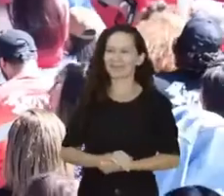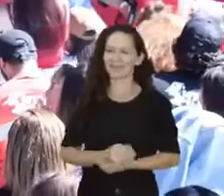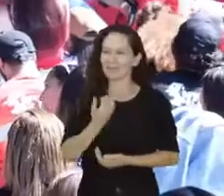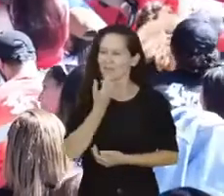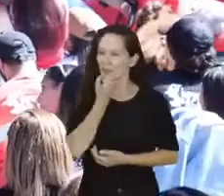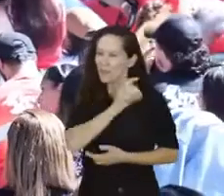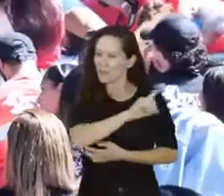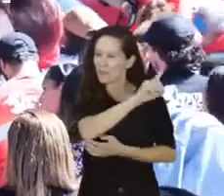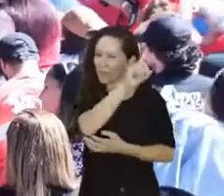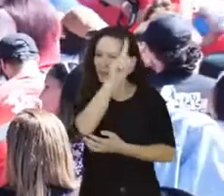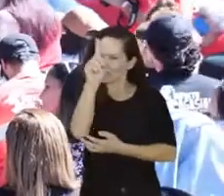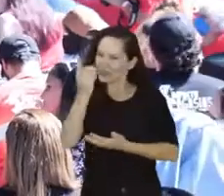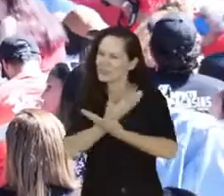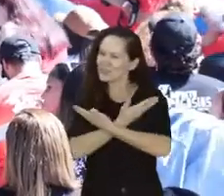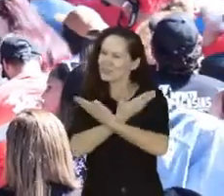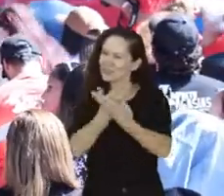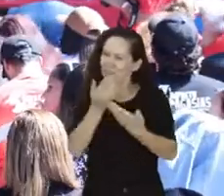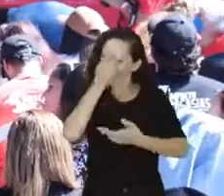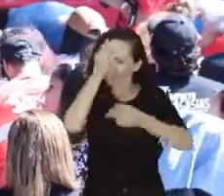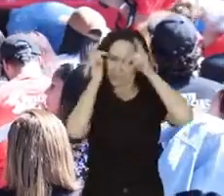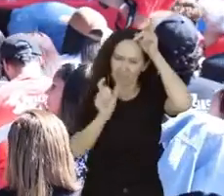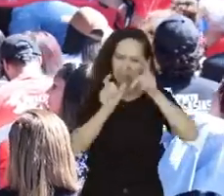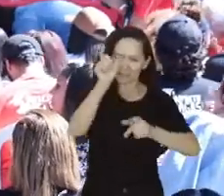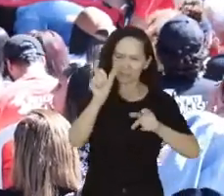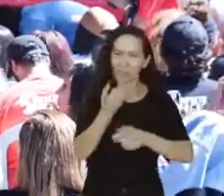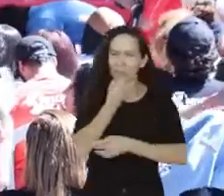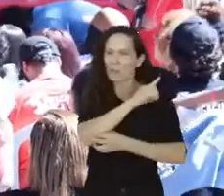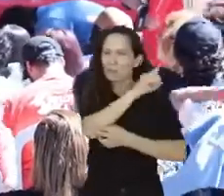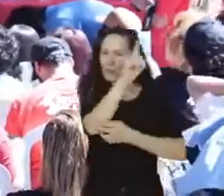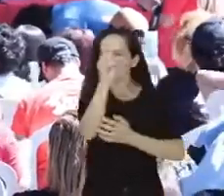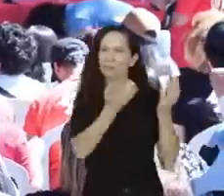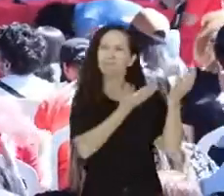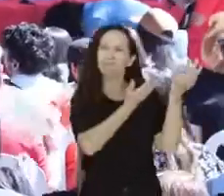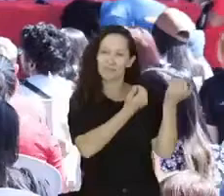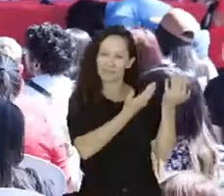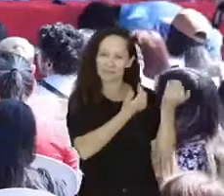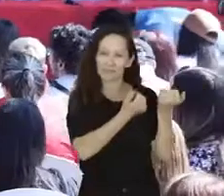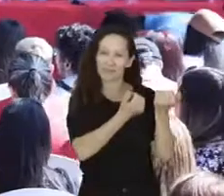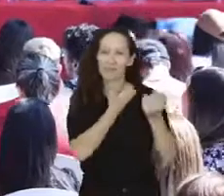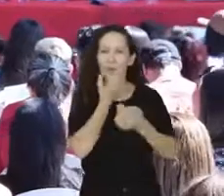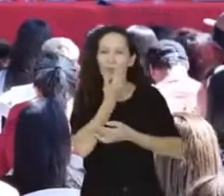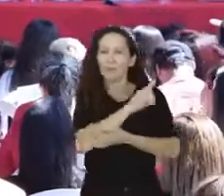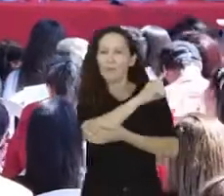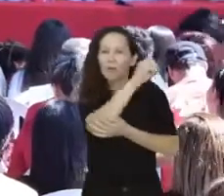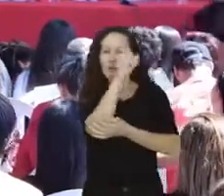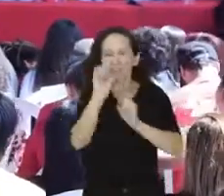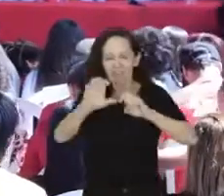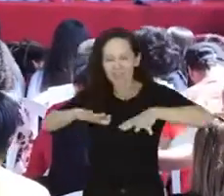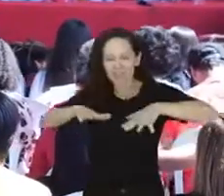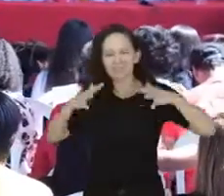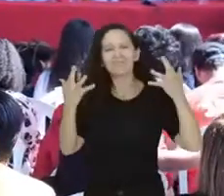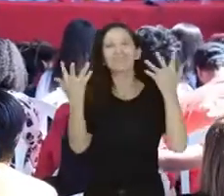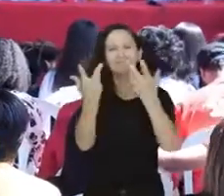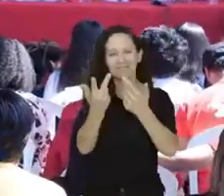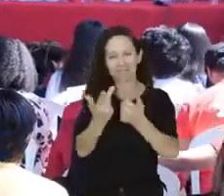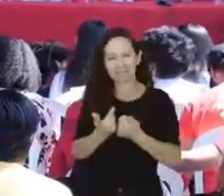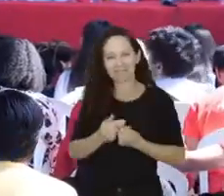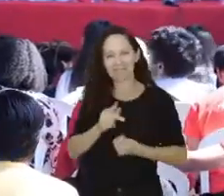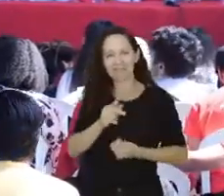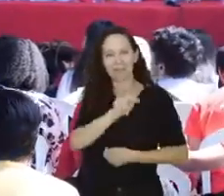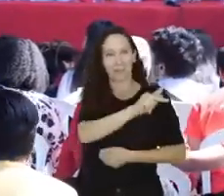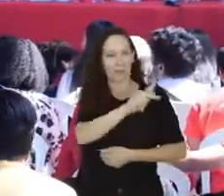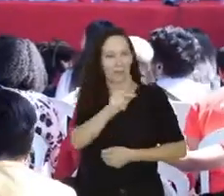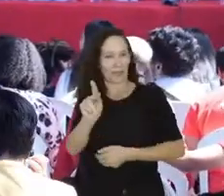dia a todas e todos, bom dia, juventude. Bom dia, mesa, essa mesa maravilhosa, ao presidente Lula,